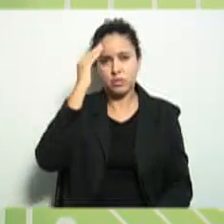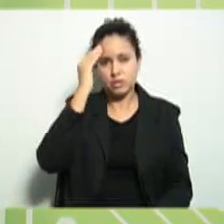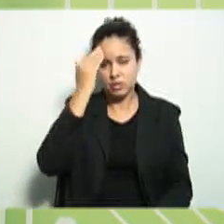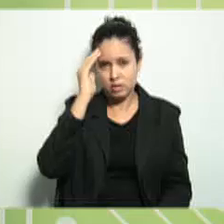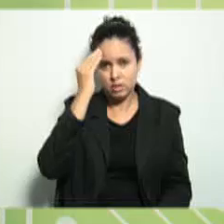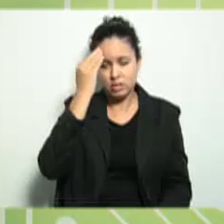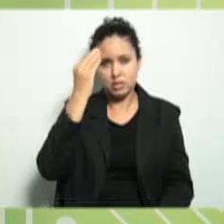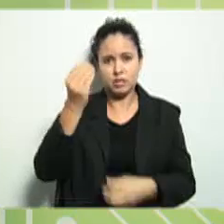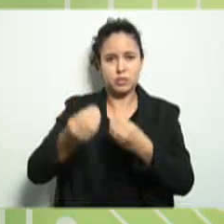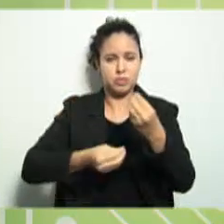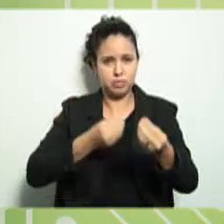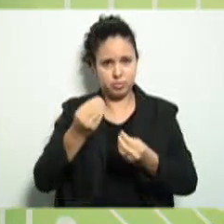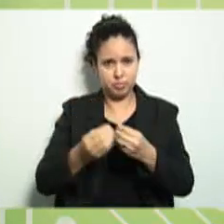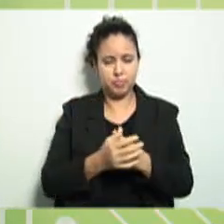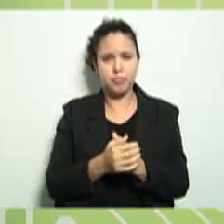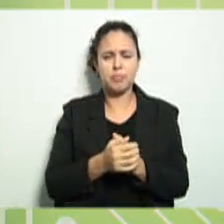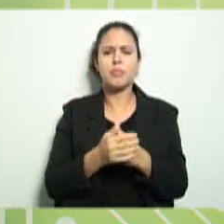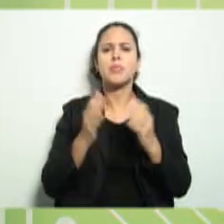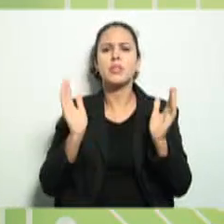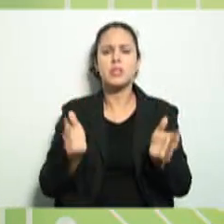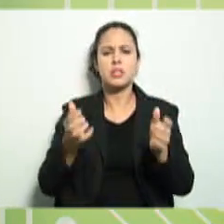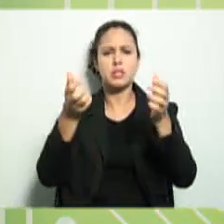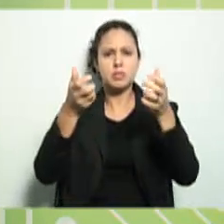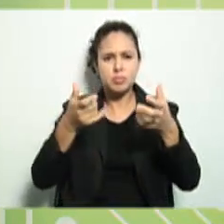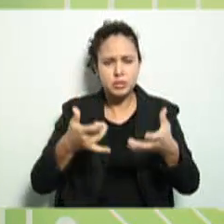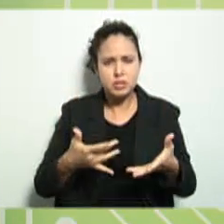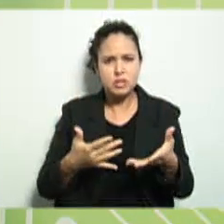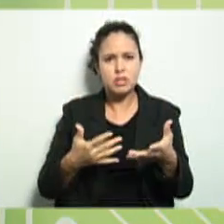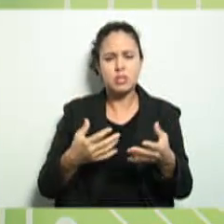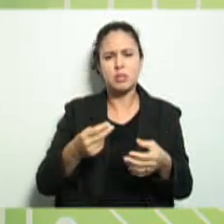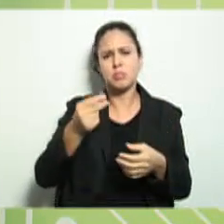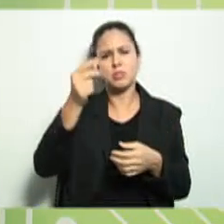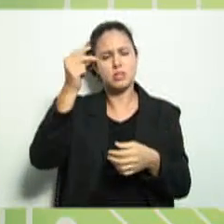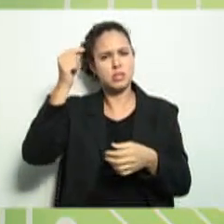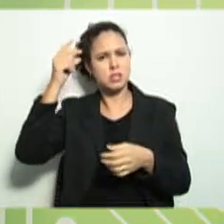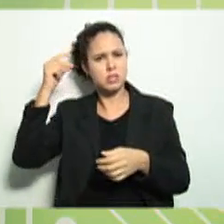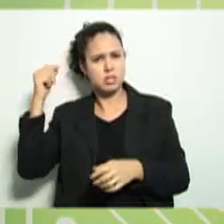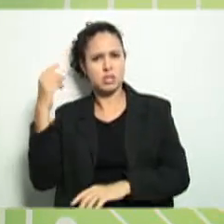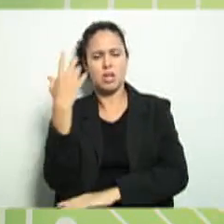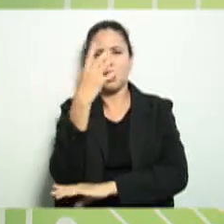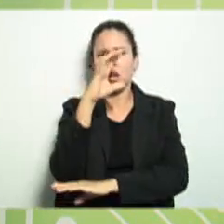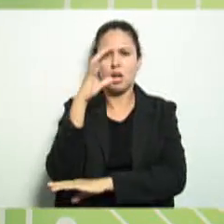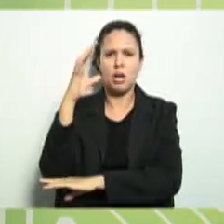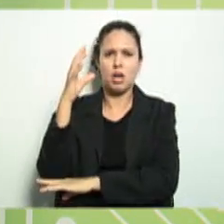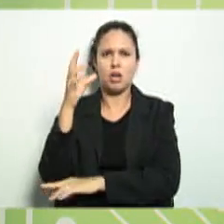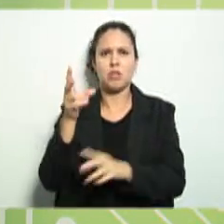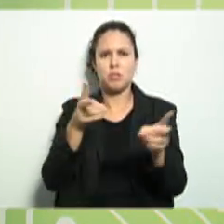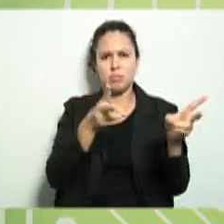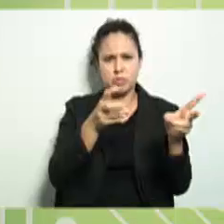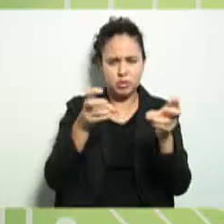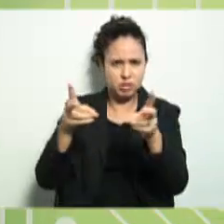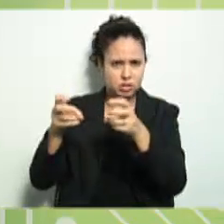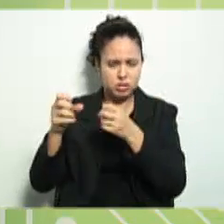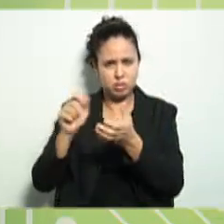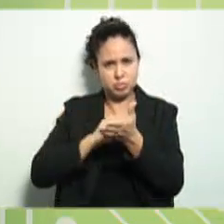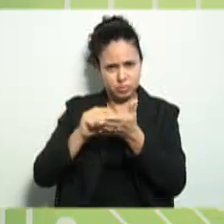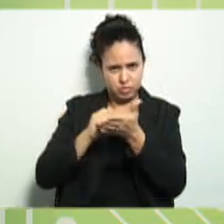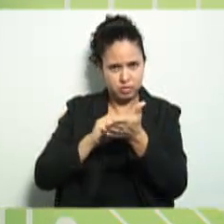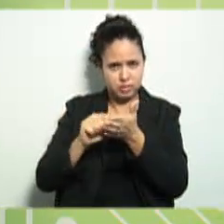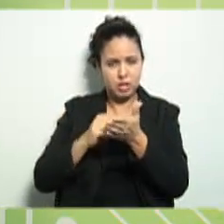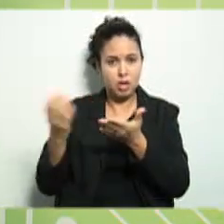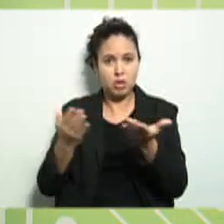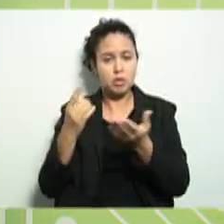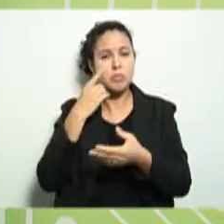Então falamos dessa exploração da borracha, muito conhecida aqui em toda a região norte, e vamos ao